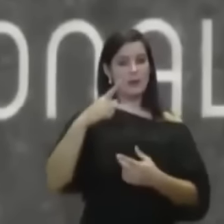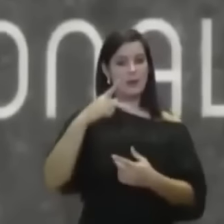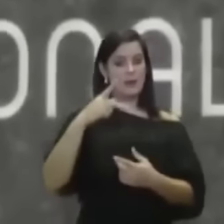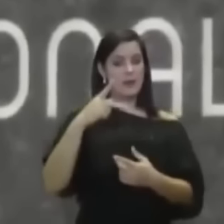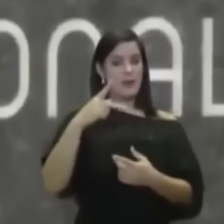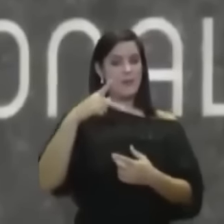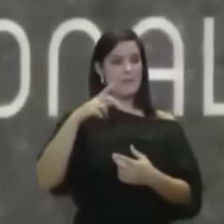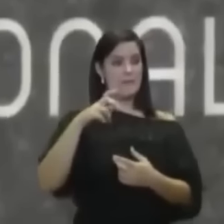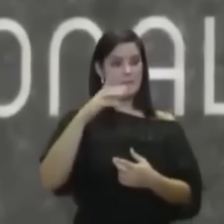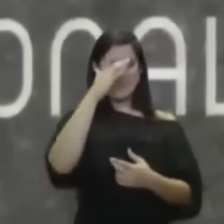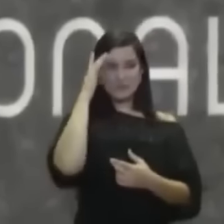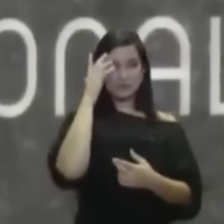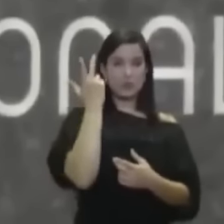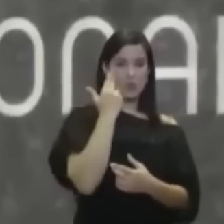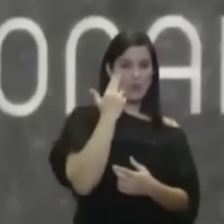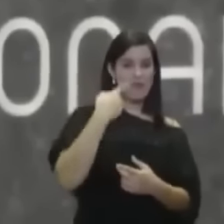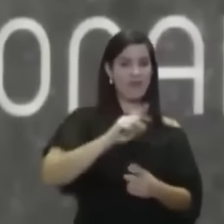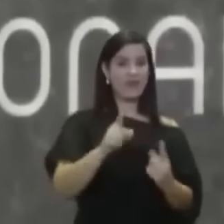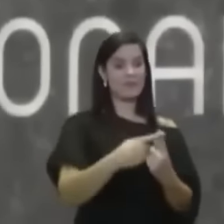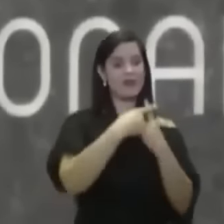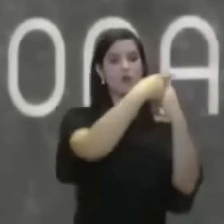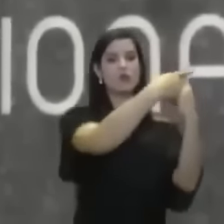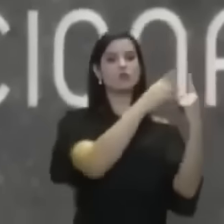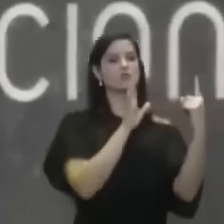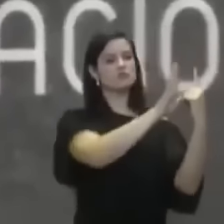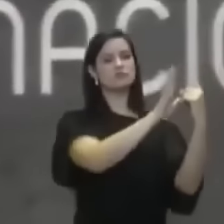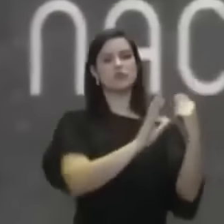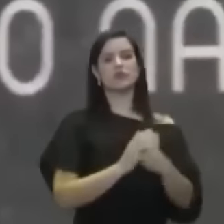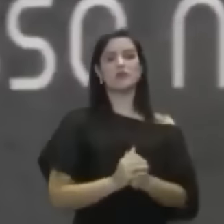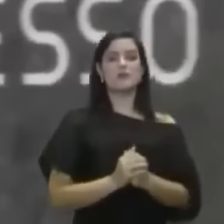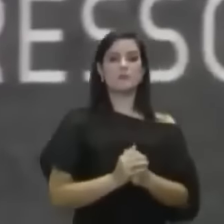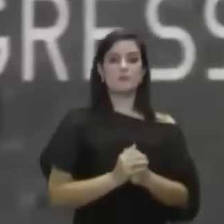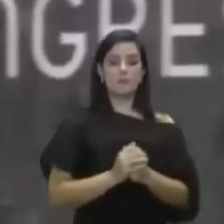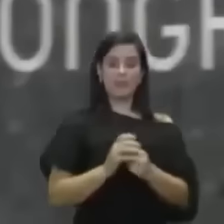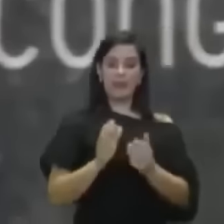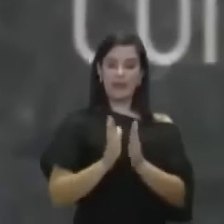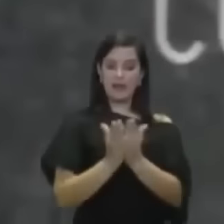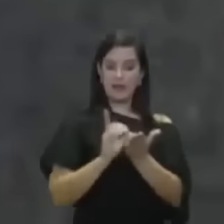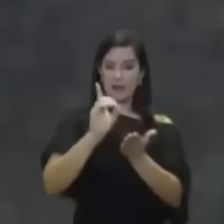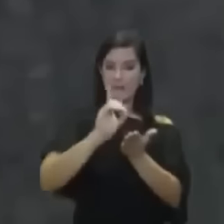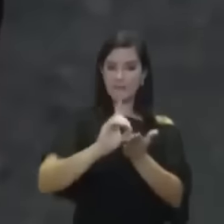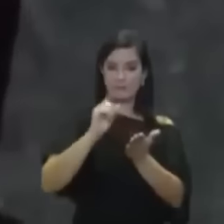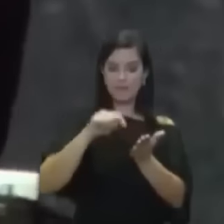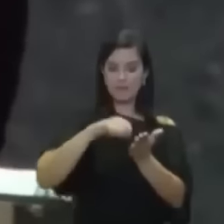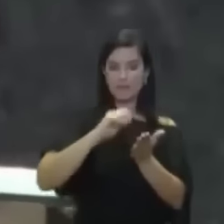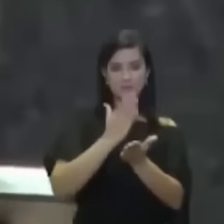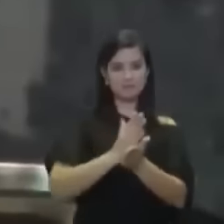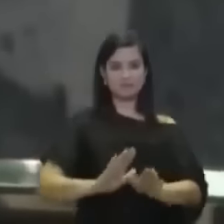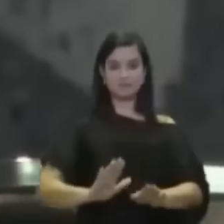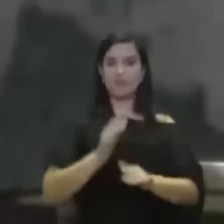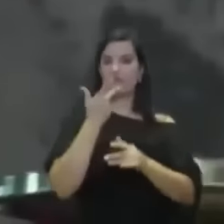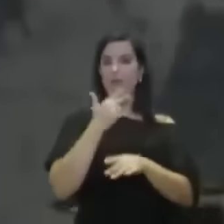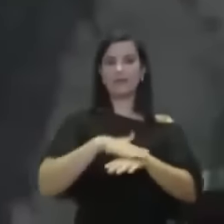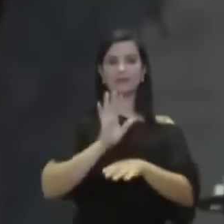era crucificação. Cessa o registro bíblico, a história nos toma pela mão,